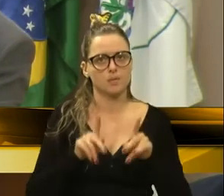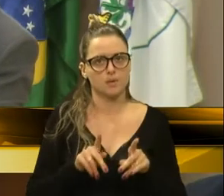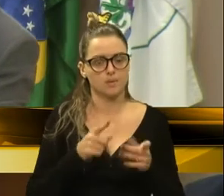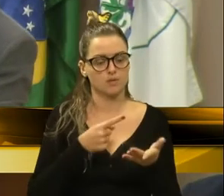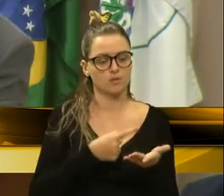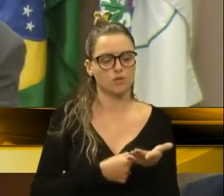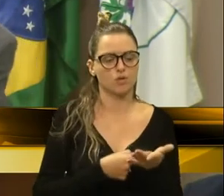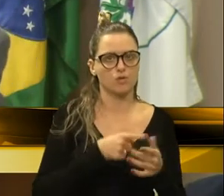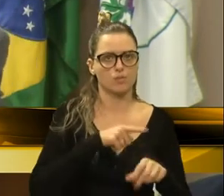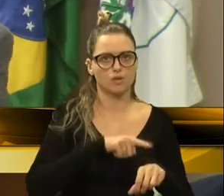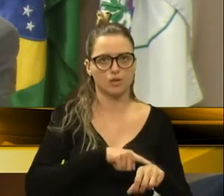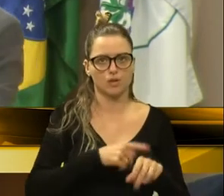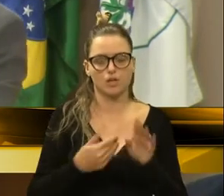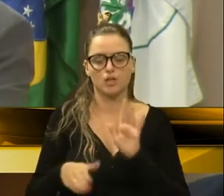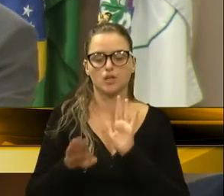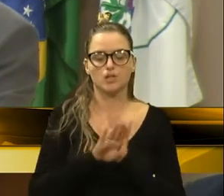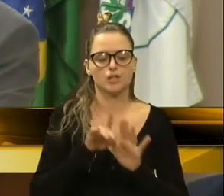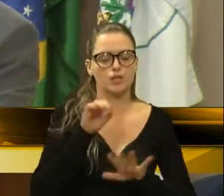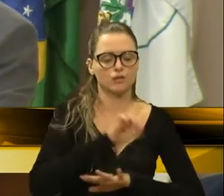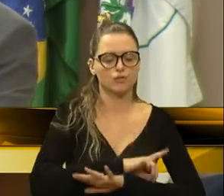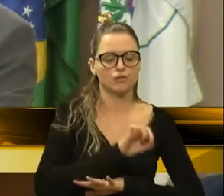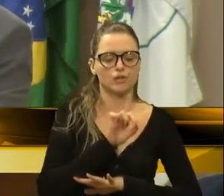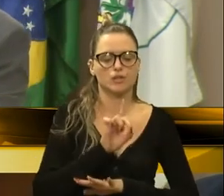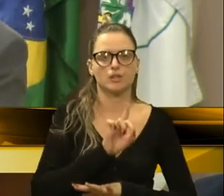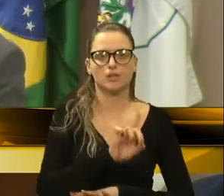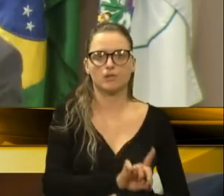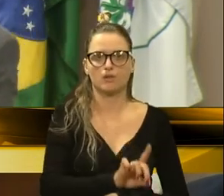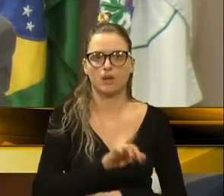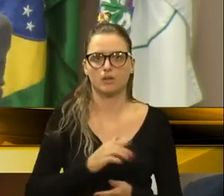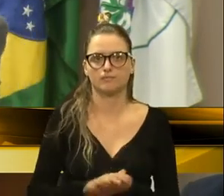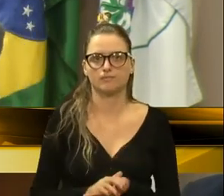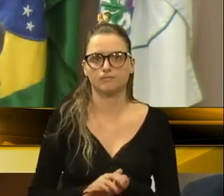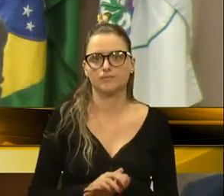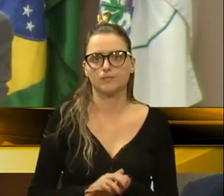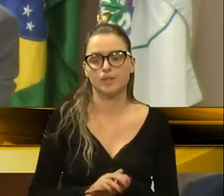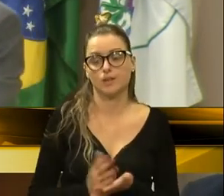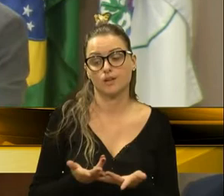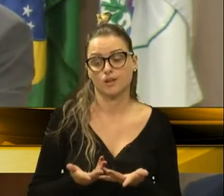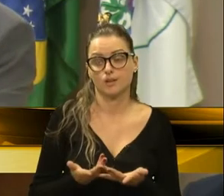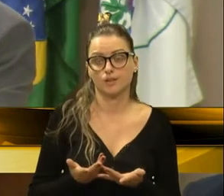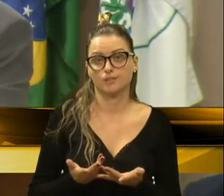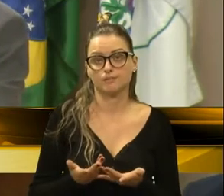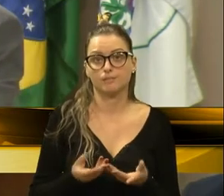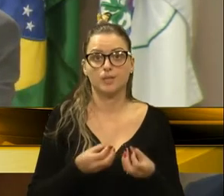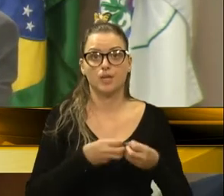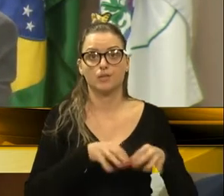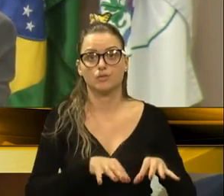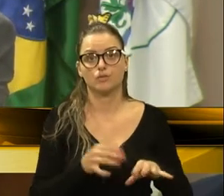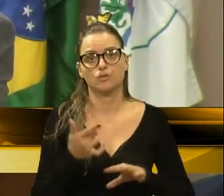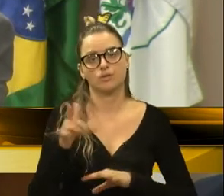marca, chega na hora e não vai, tirando o lugar de outra pessoa,